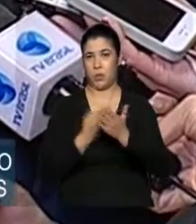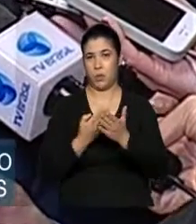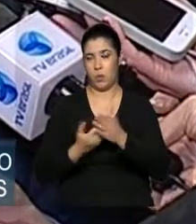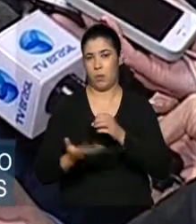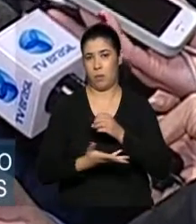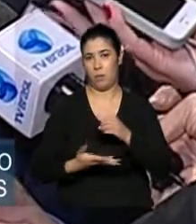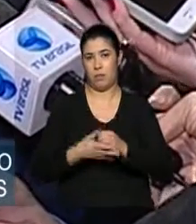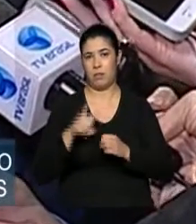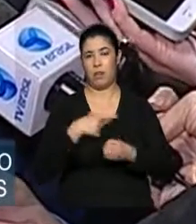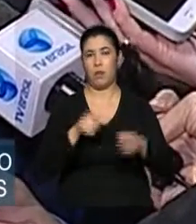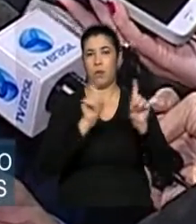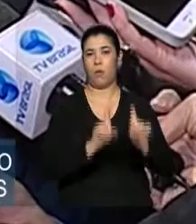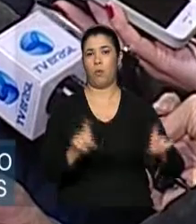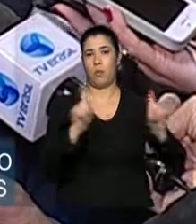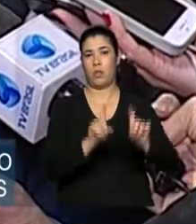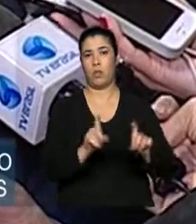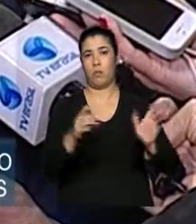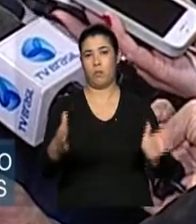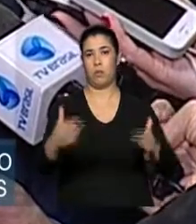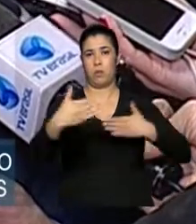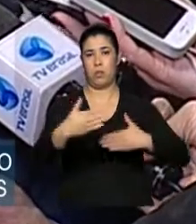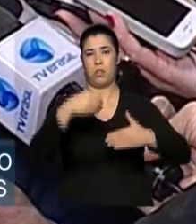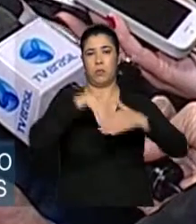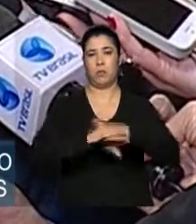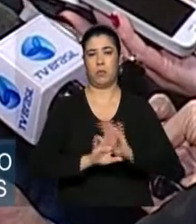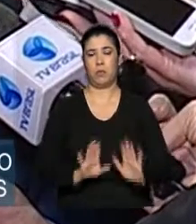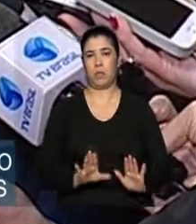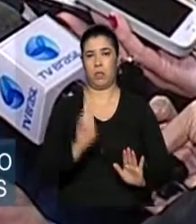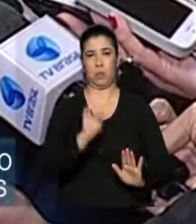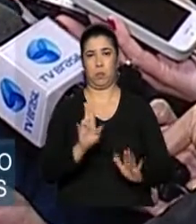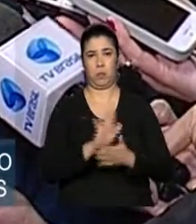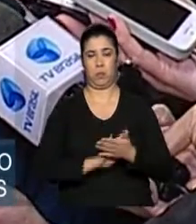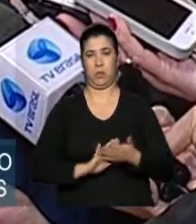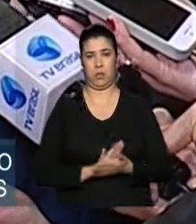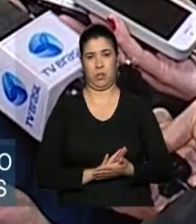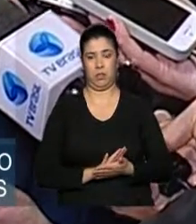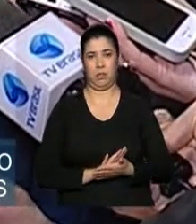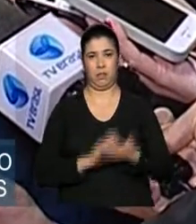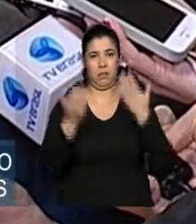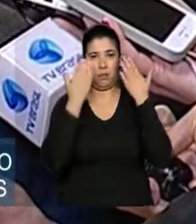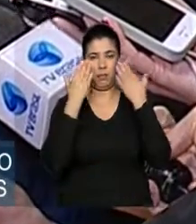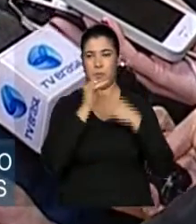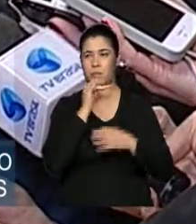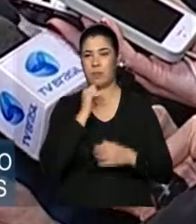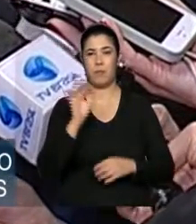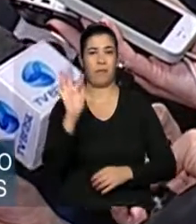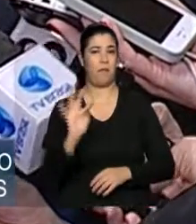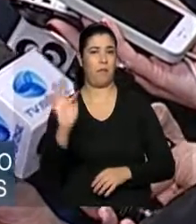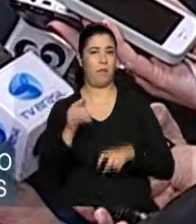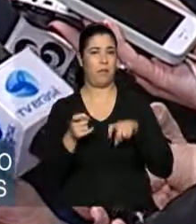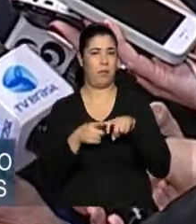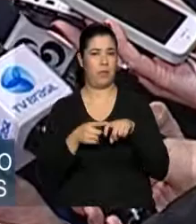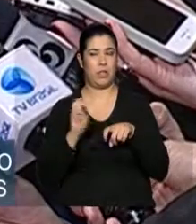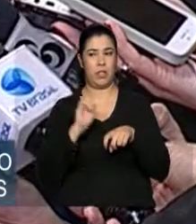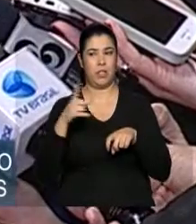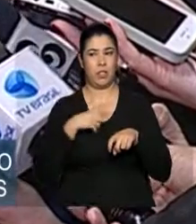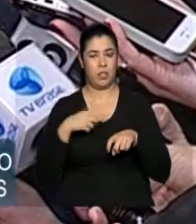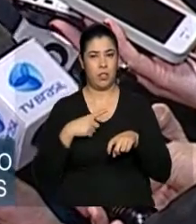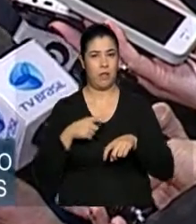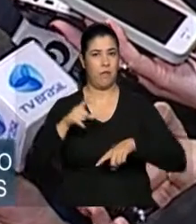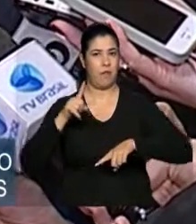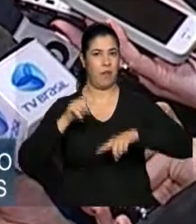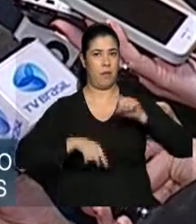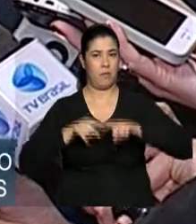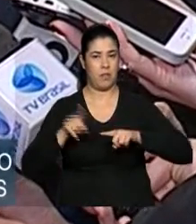ter computadores guardados na caixa. Obviamente, numa faculdade, fazendo paralelo, numa faculdade de medicina, se tiver equipamentos que não estão